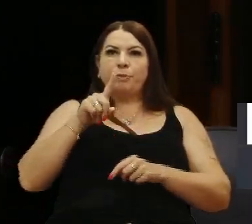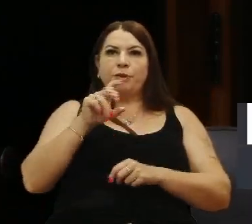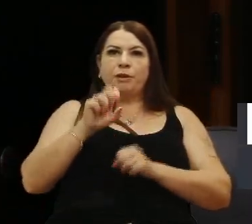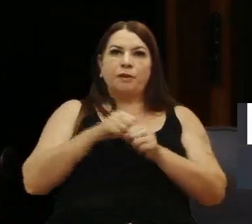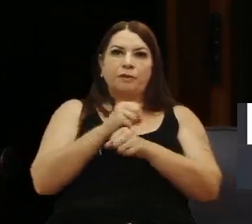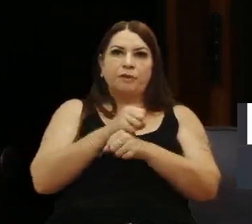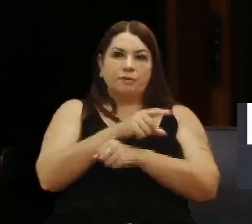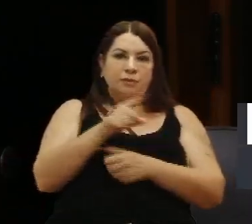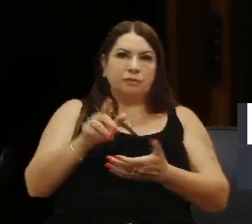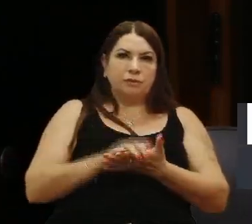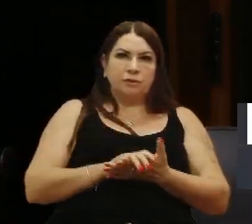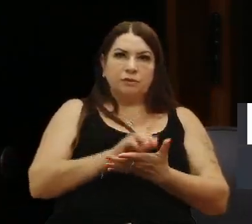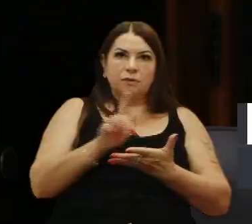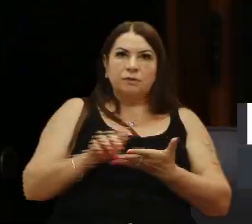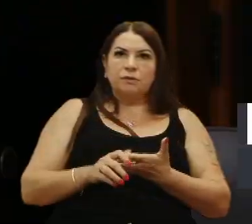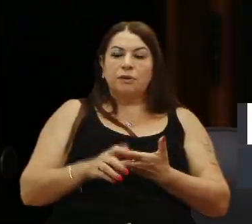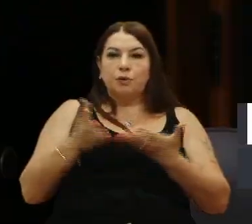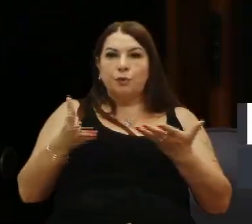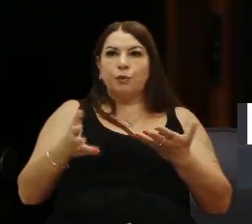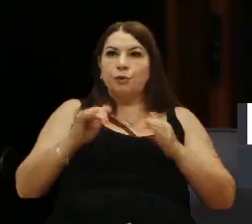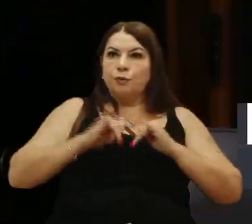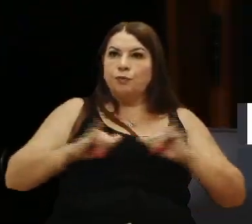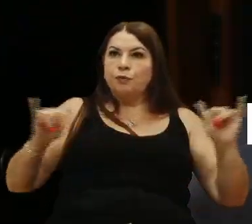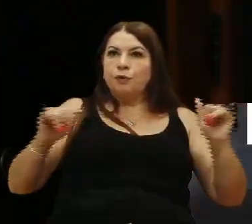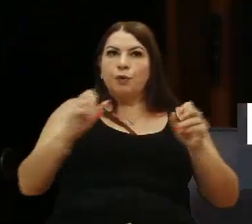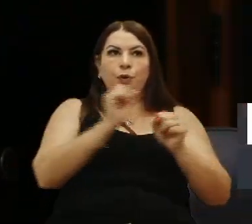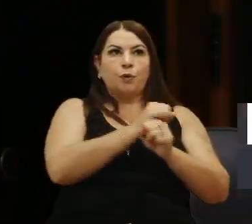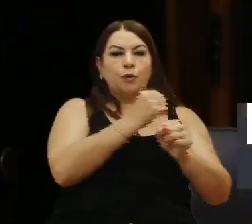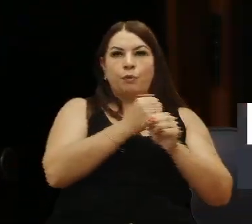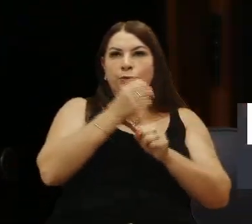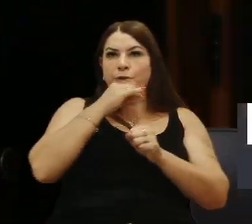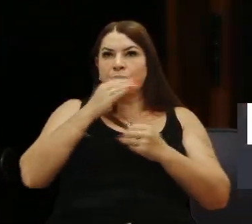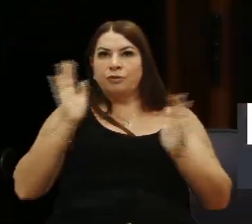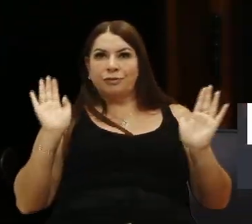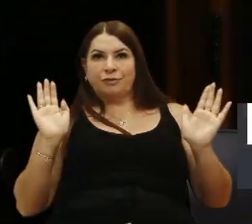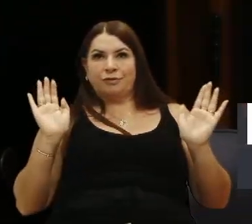anos. E agora que está sendo anunciado obra em Caxias,